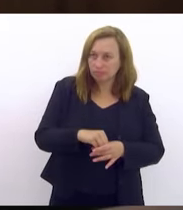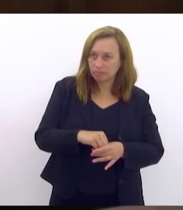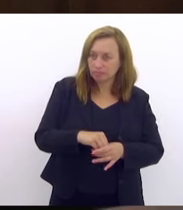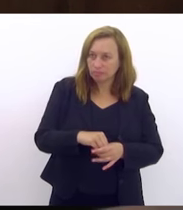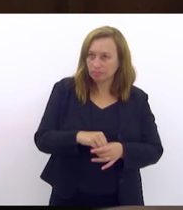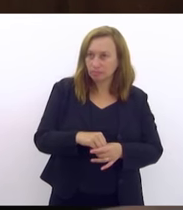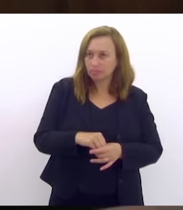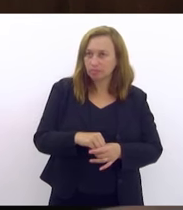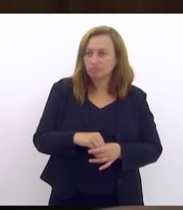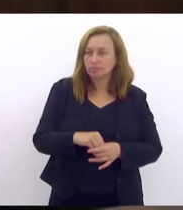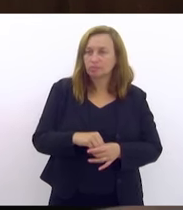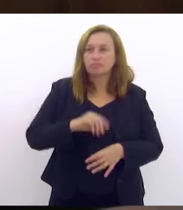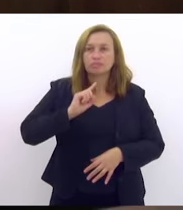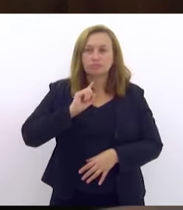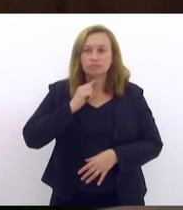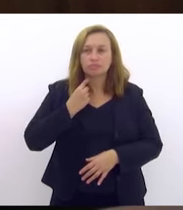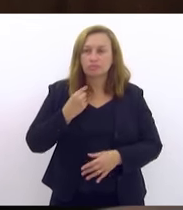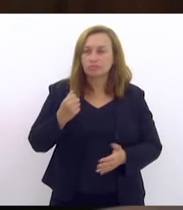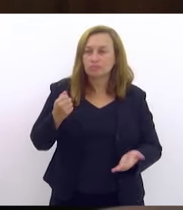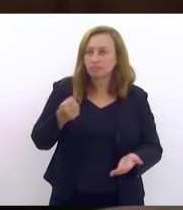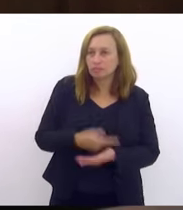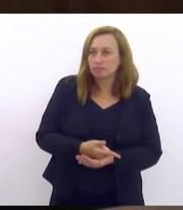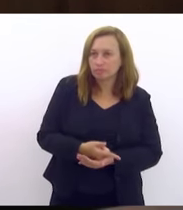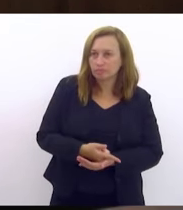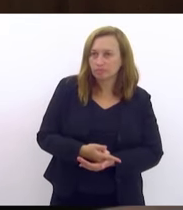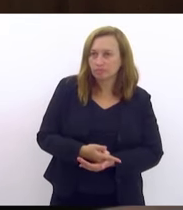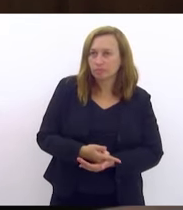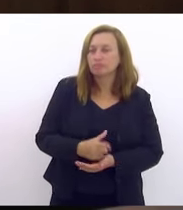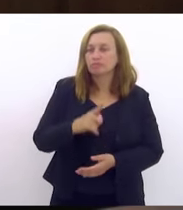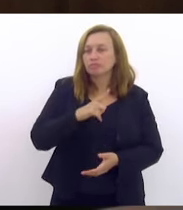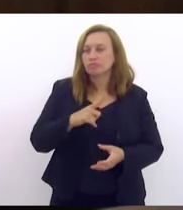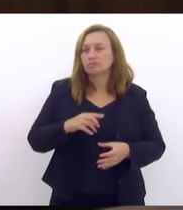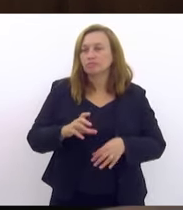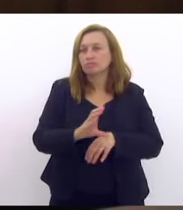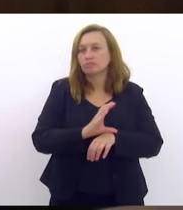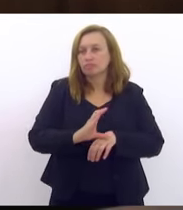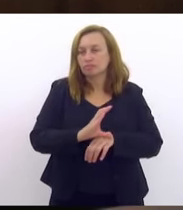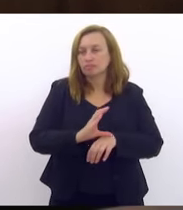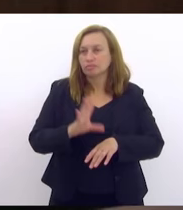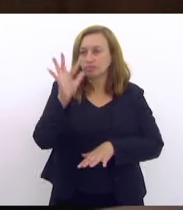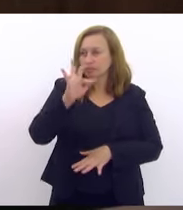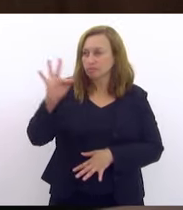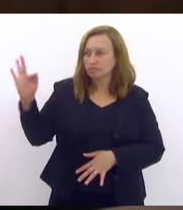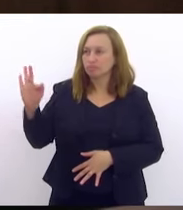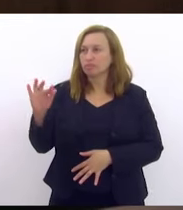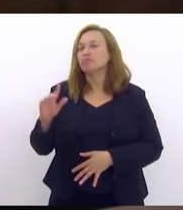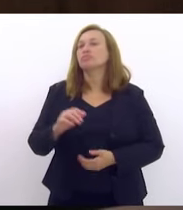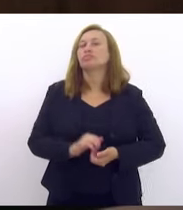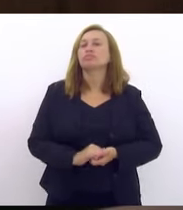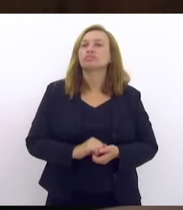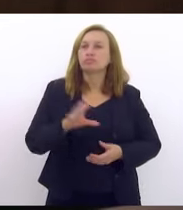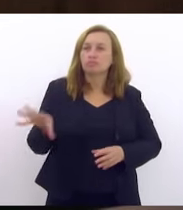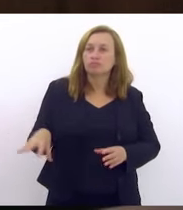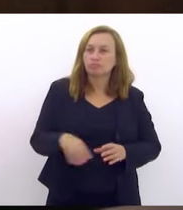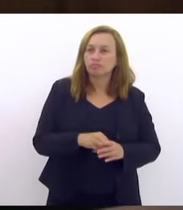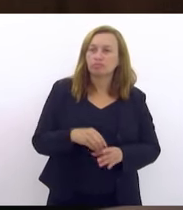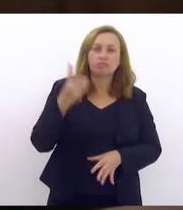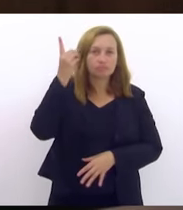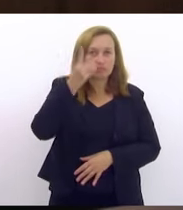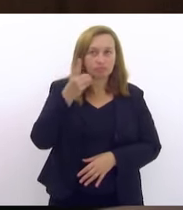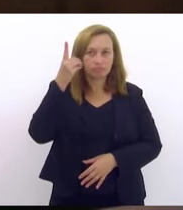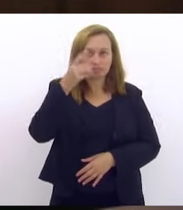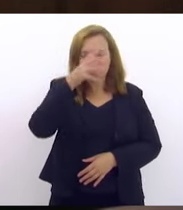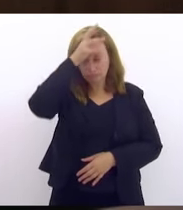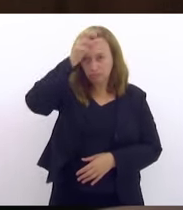poluidor-pagador. Esse princípio está na Constituição Federal e eu coloquei ele ampliado, deputada Tia Ju,